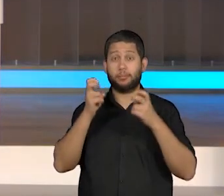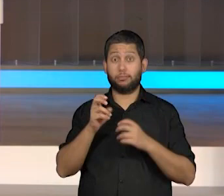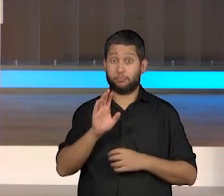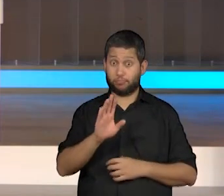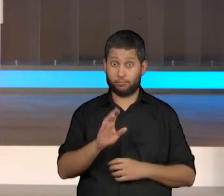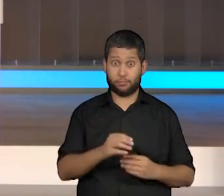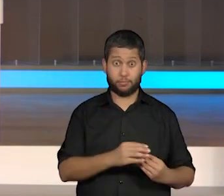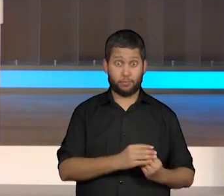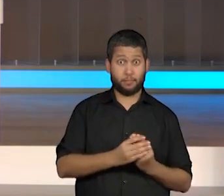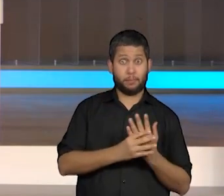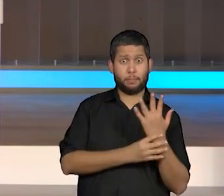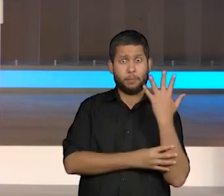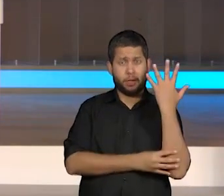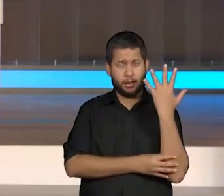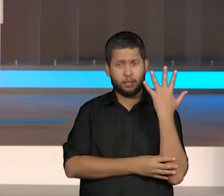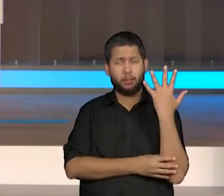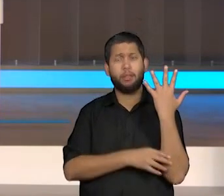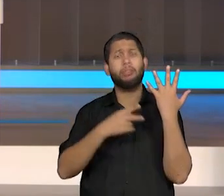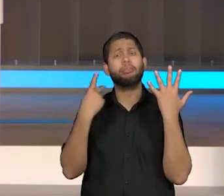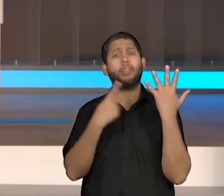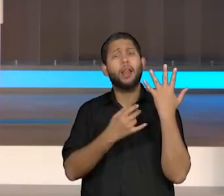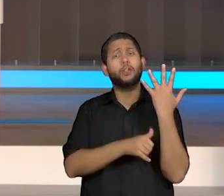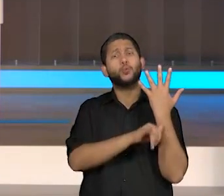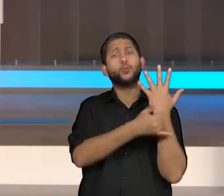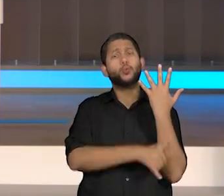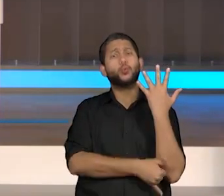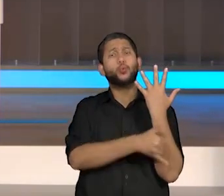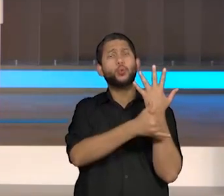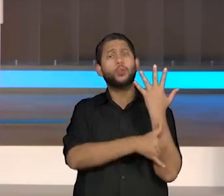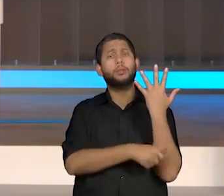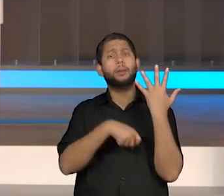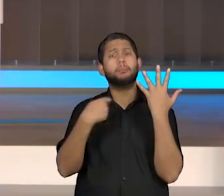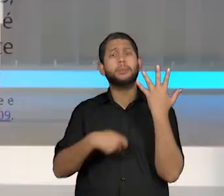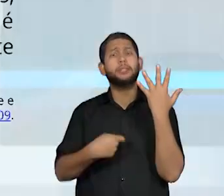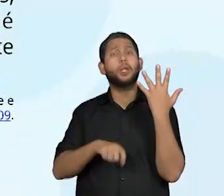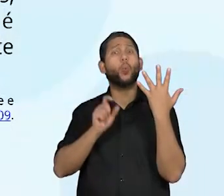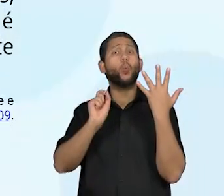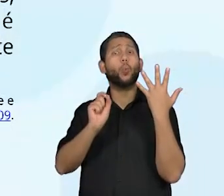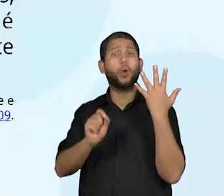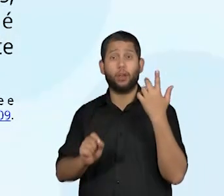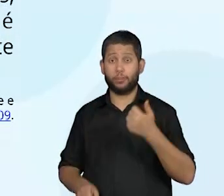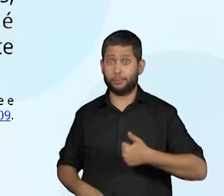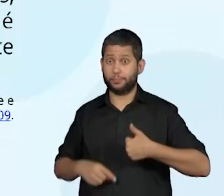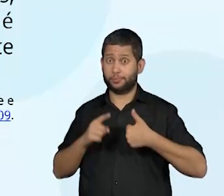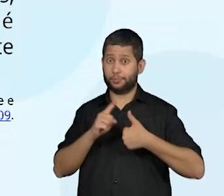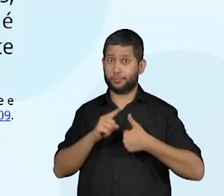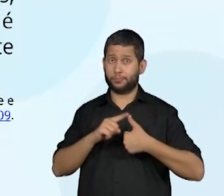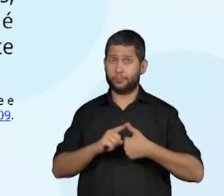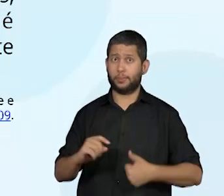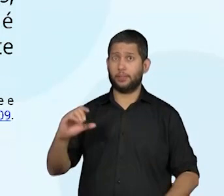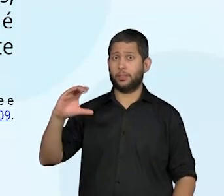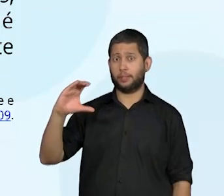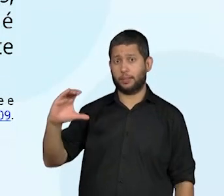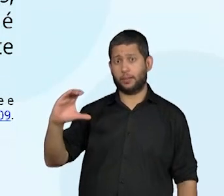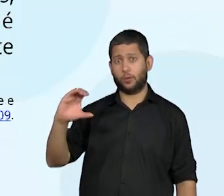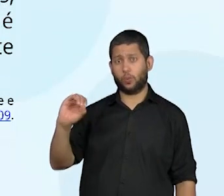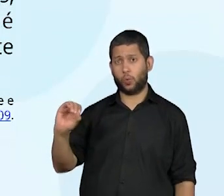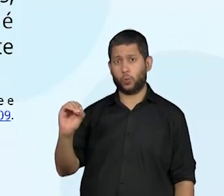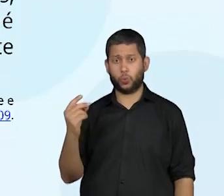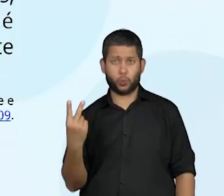planta produzir o seu próprio alimento, ela utiliza, olha só, dióxido de